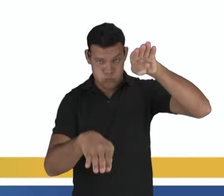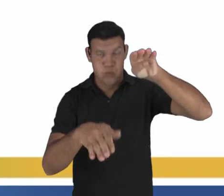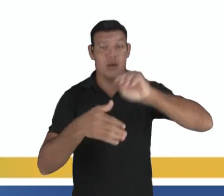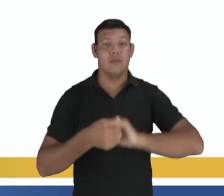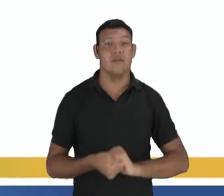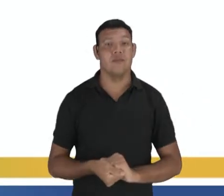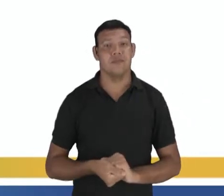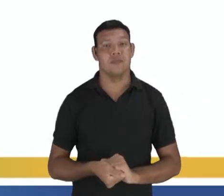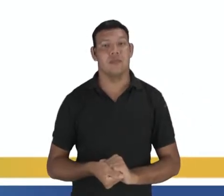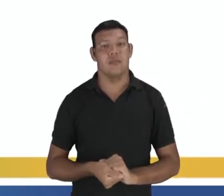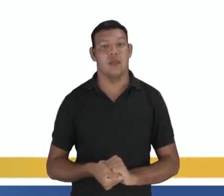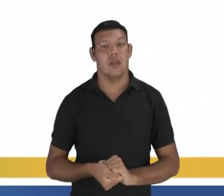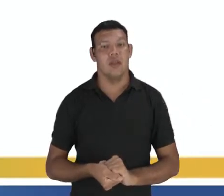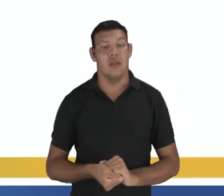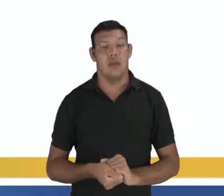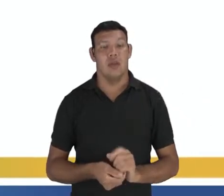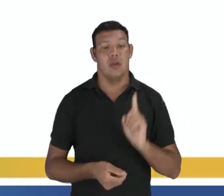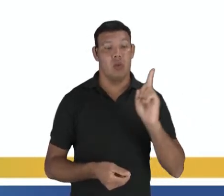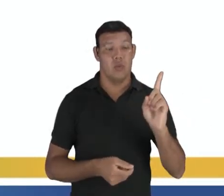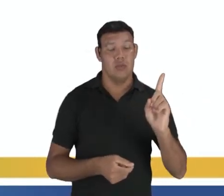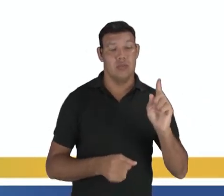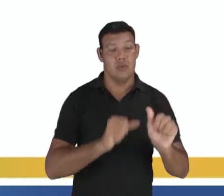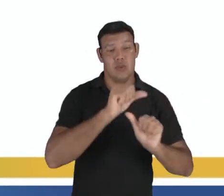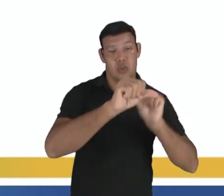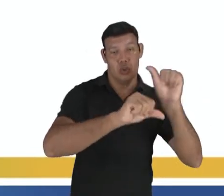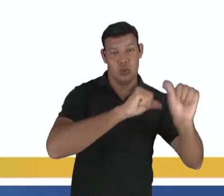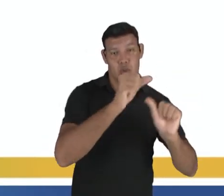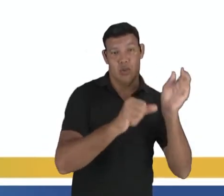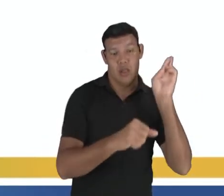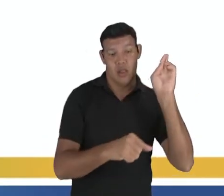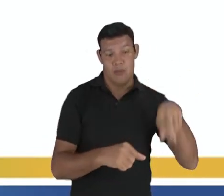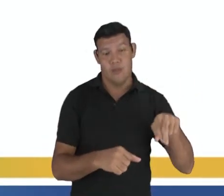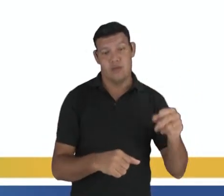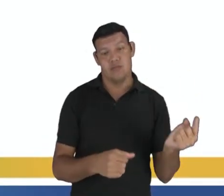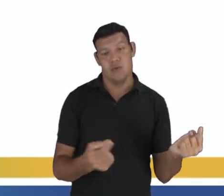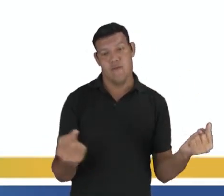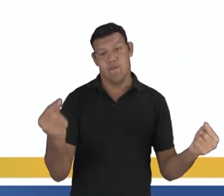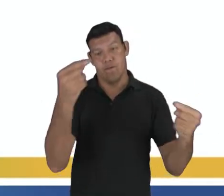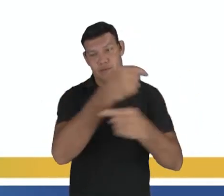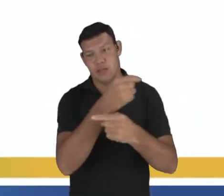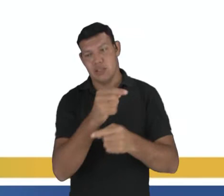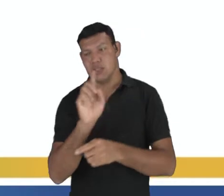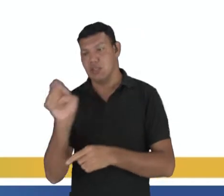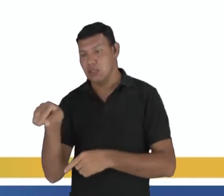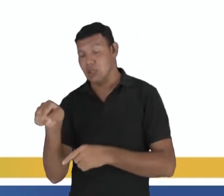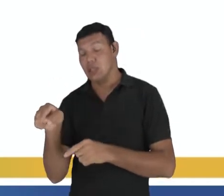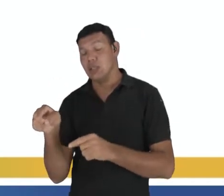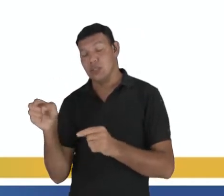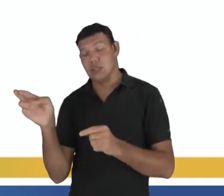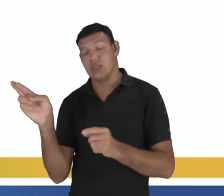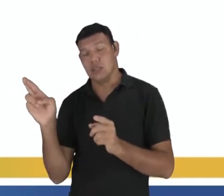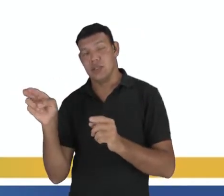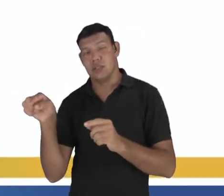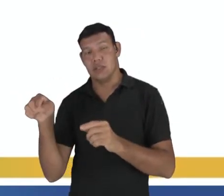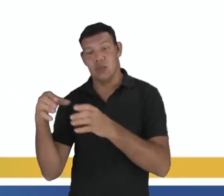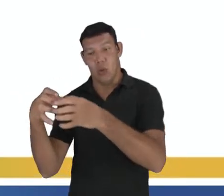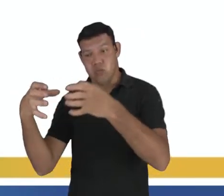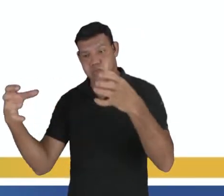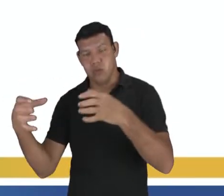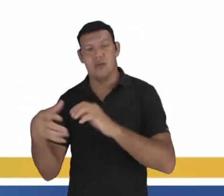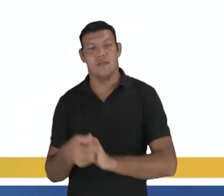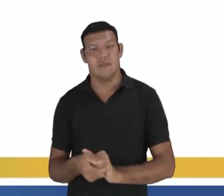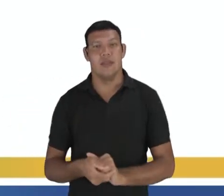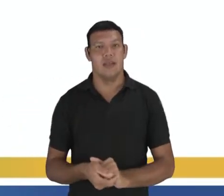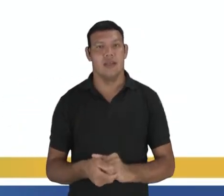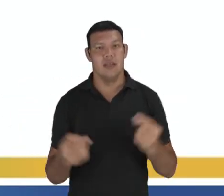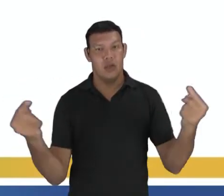proporcionais quando uma varia sempre na razão inversa da outra. Ou seja, duas grandezas